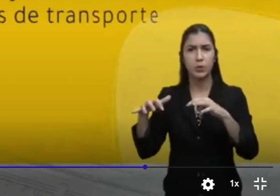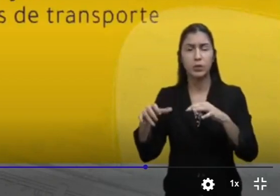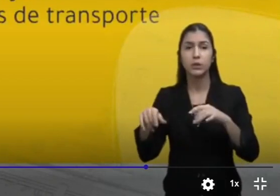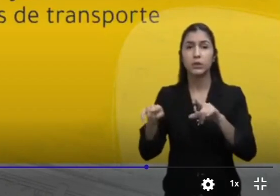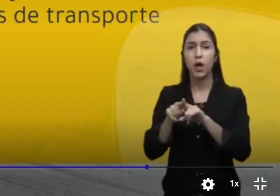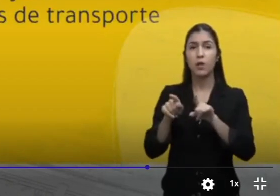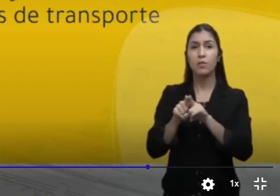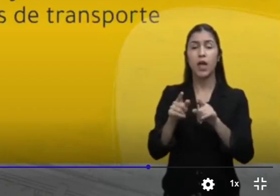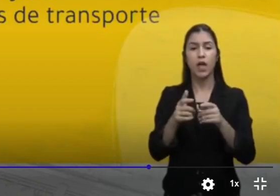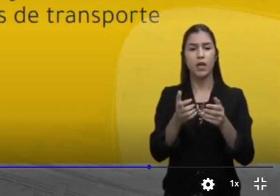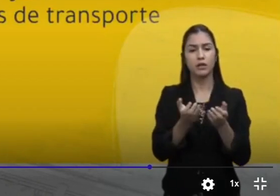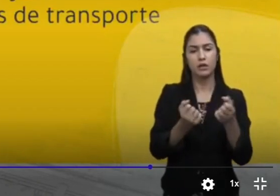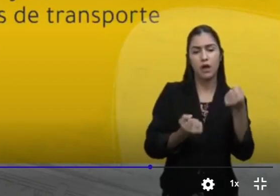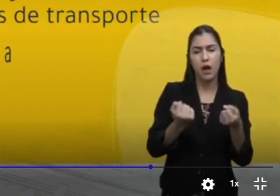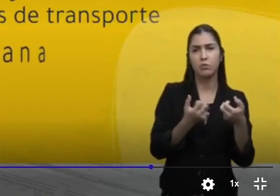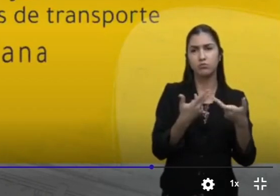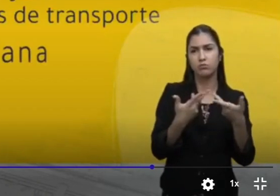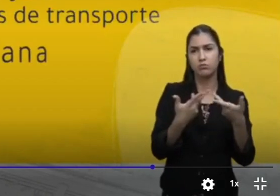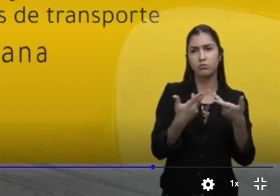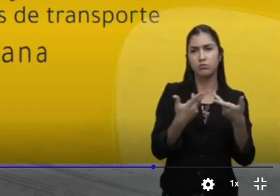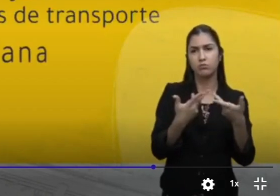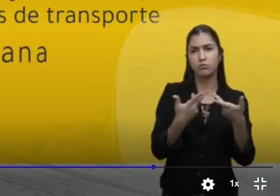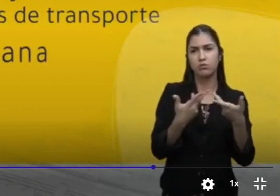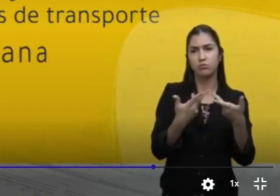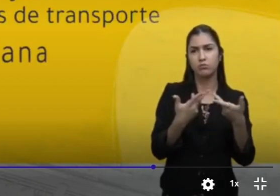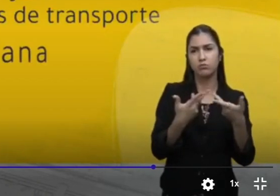demais modos de transporte, em uma área